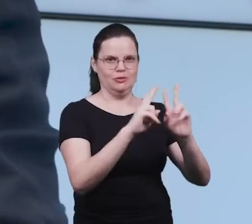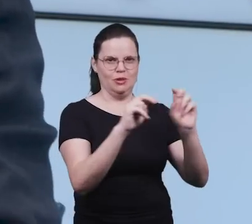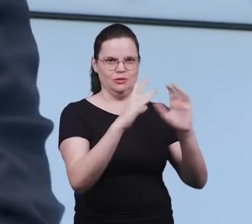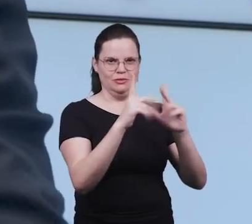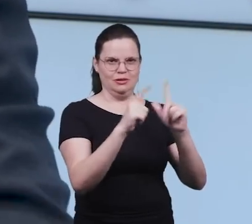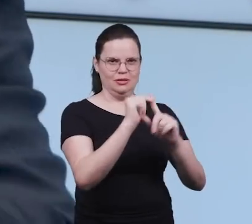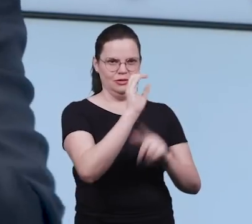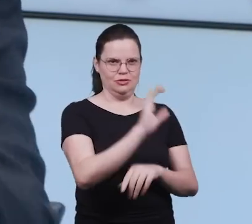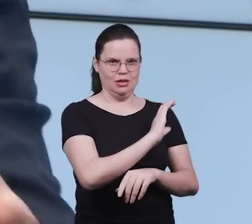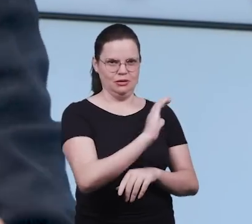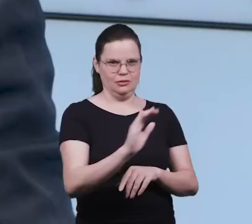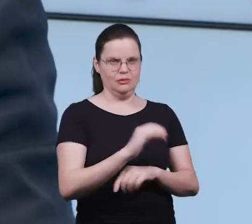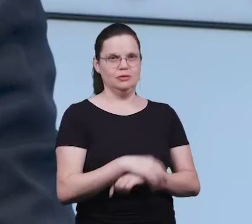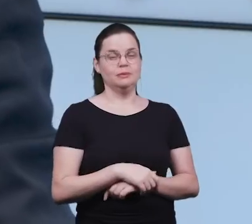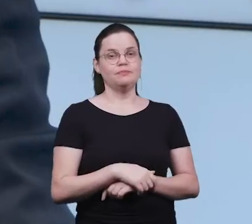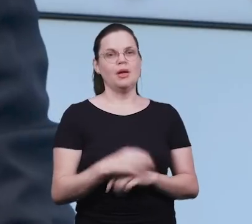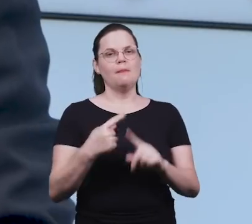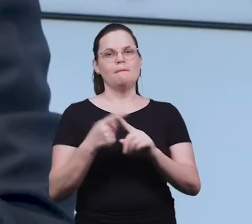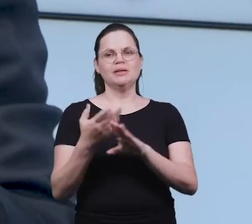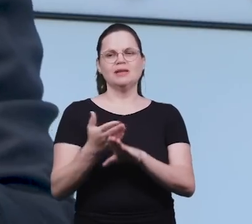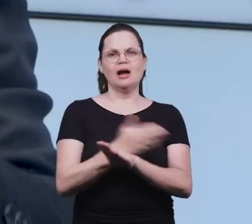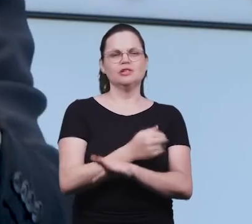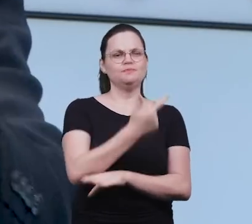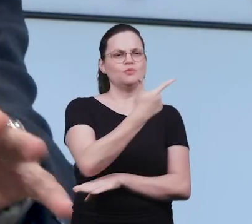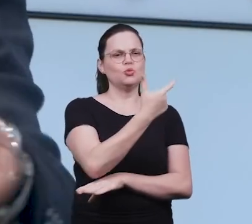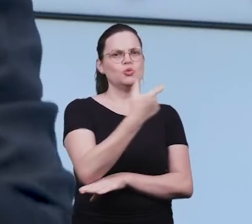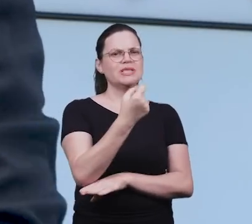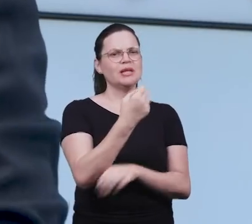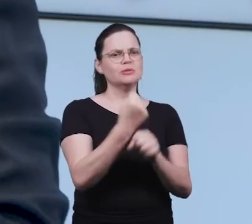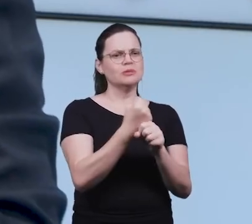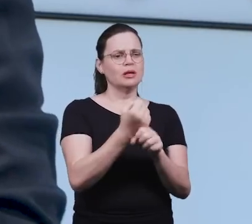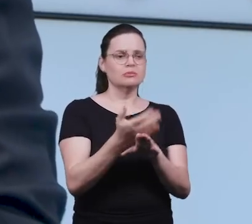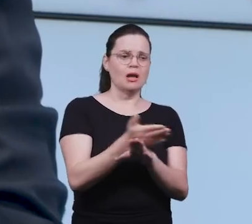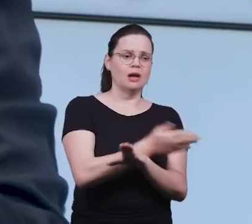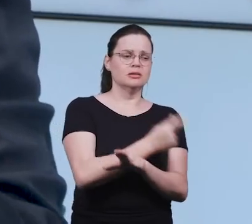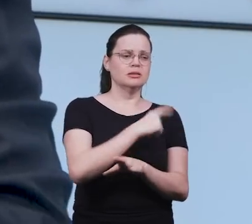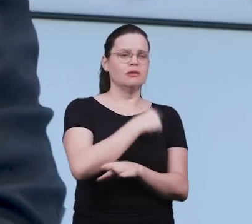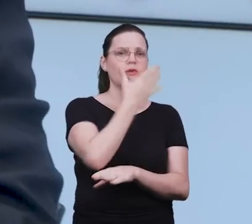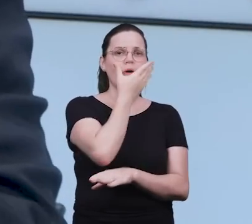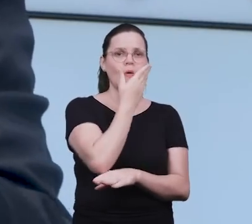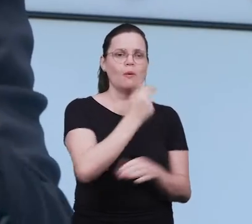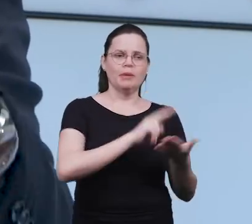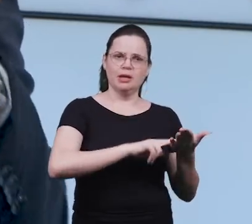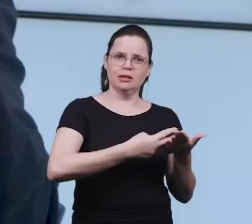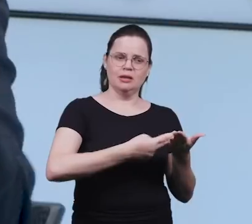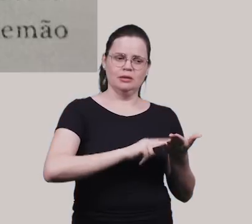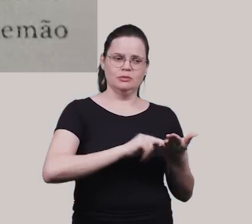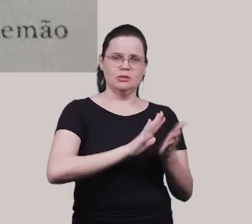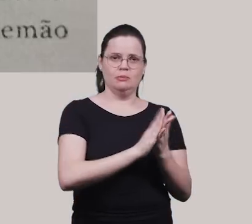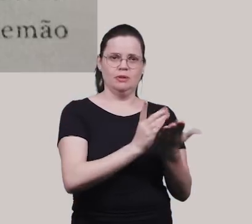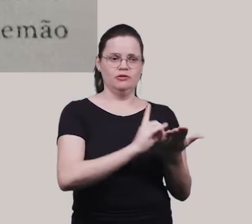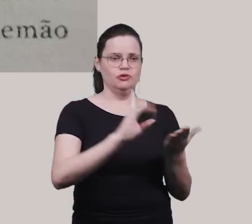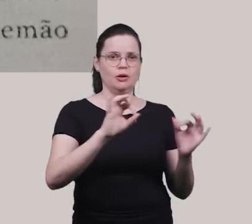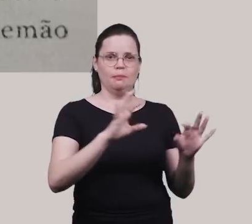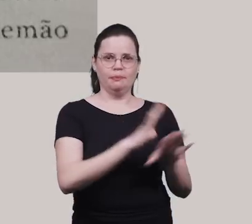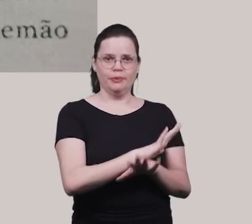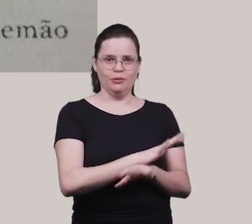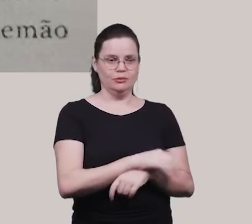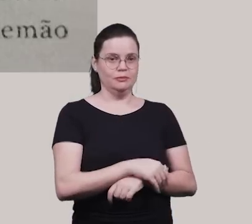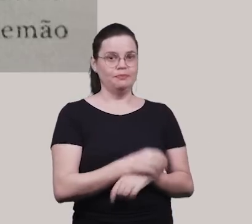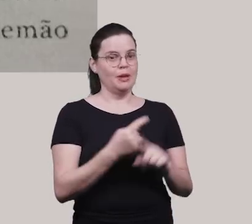anos antes, ele traduziu a Bíblia, mas ficou na tradução da Bíblia. Lutero, ele não só traduziu a